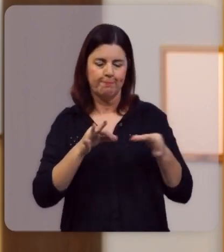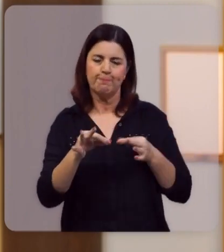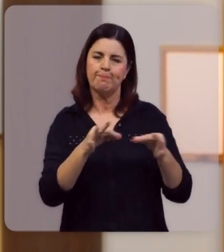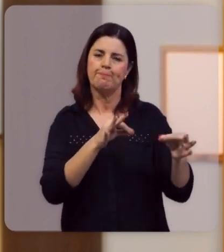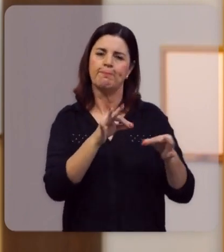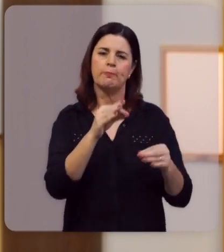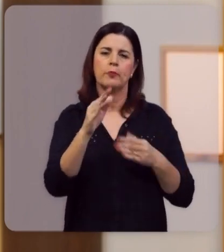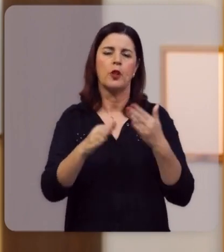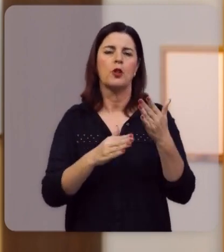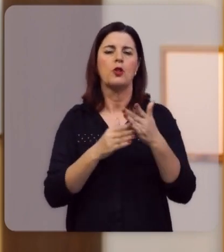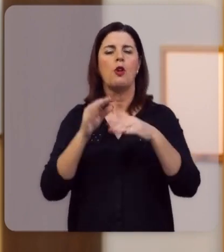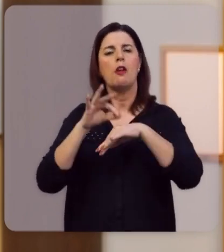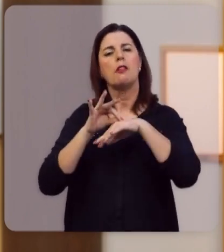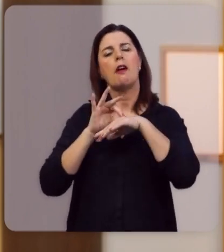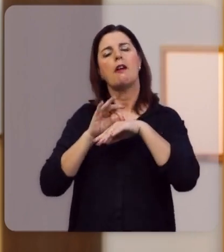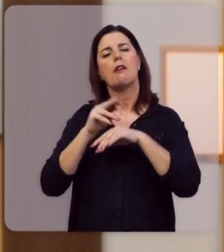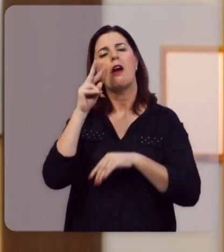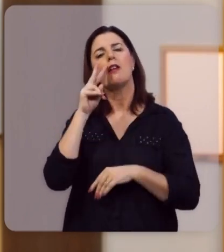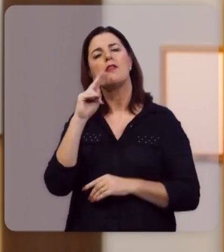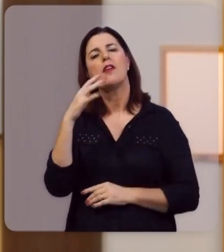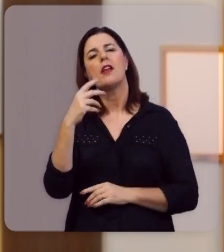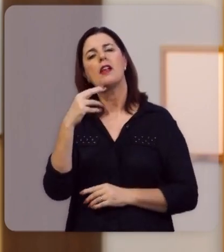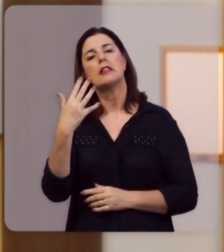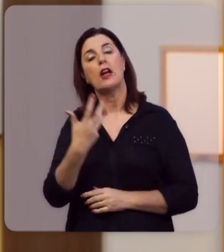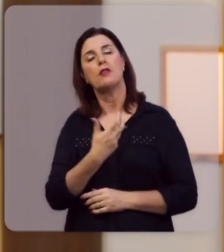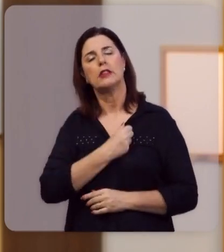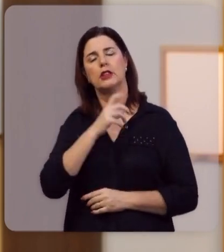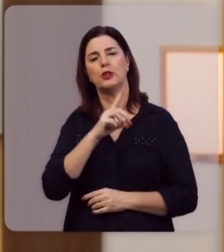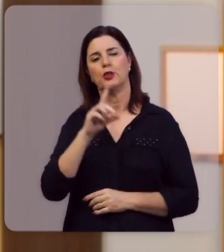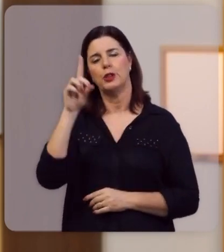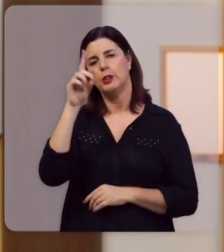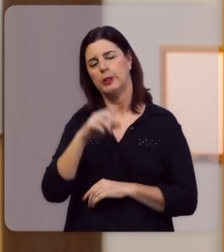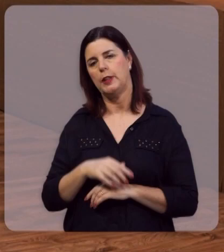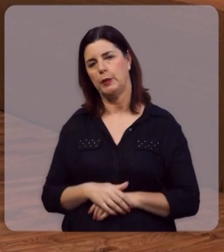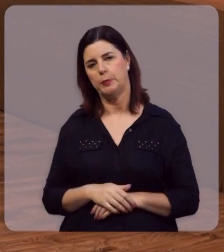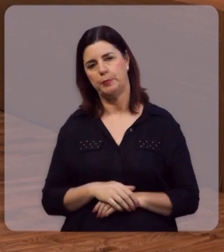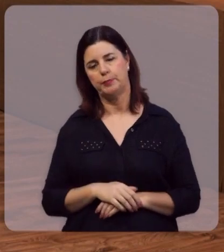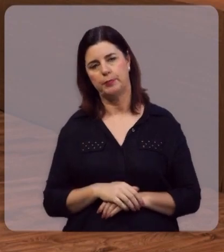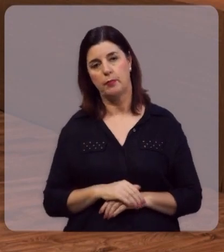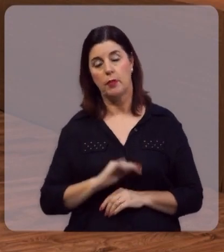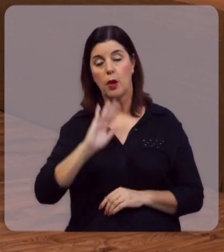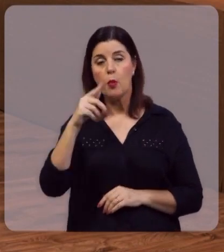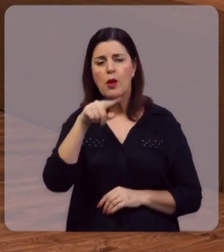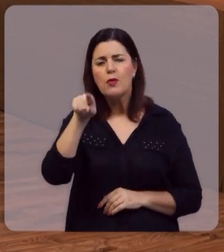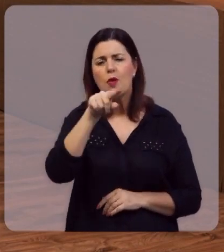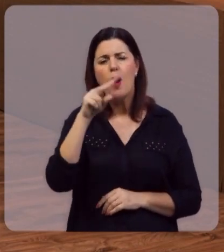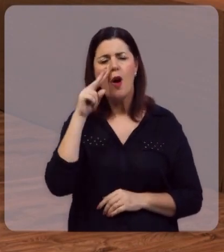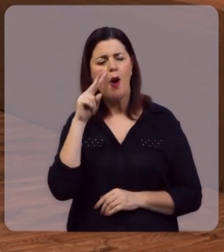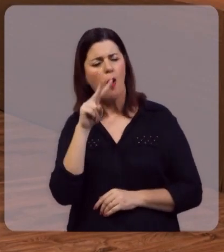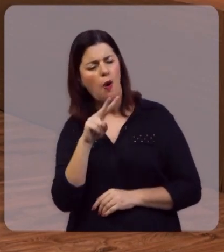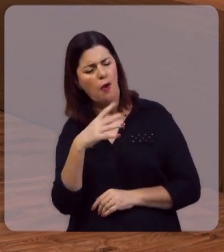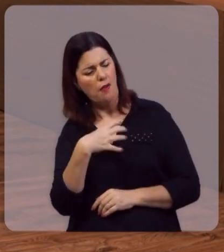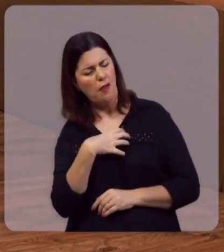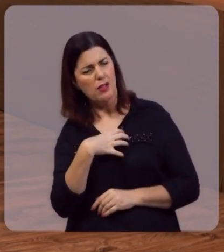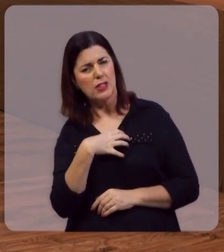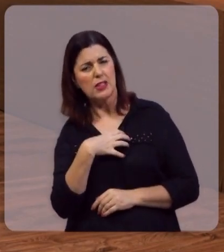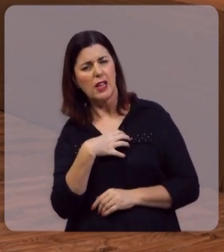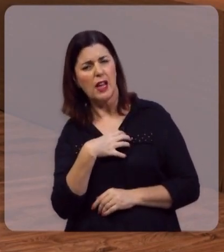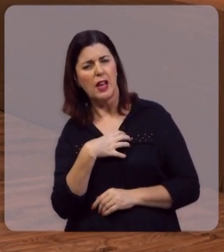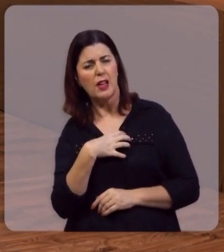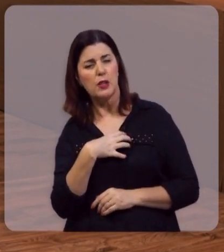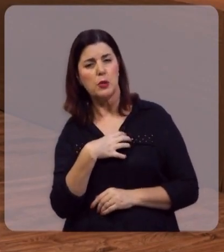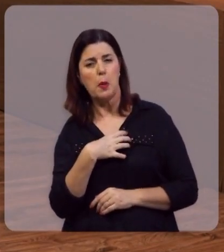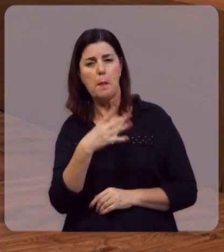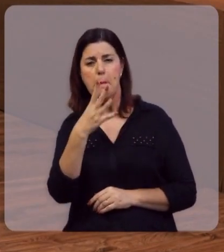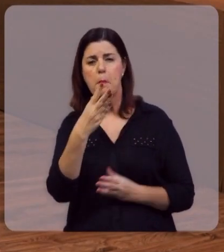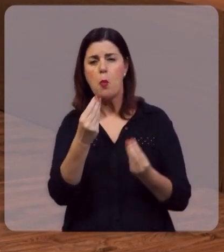Então, toda a carne verá a salvação de Deus. Quando você olha para esse cenário, você vai